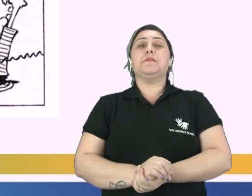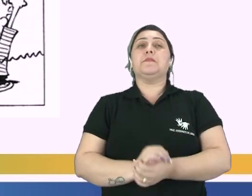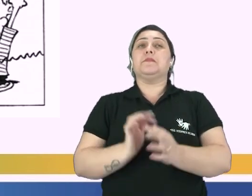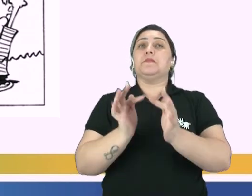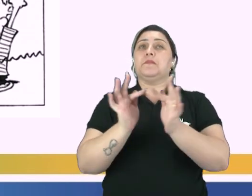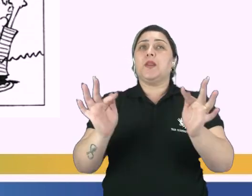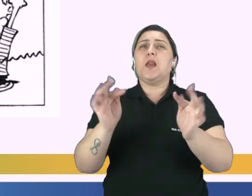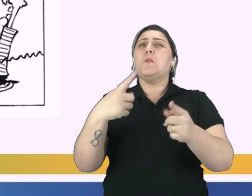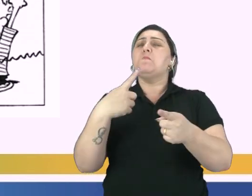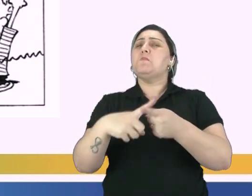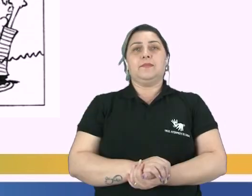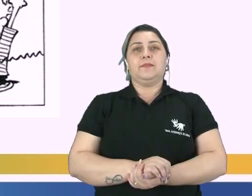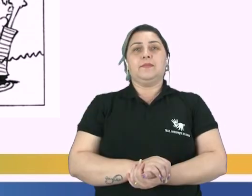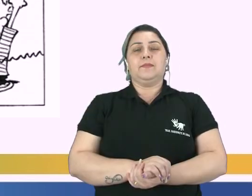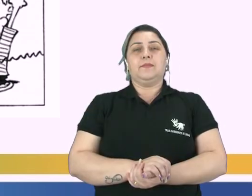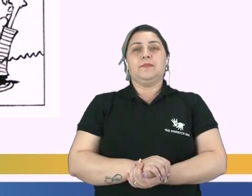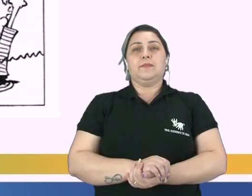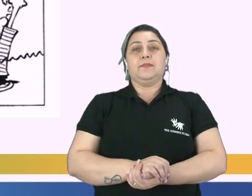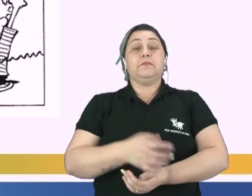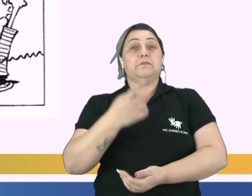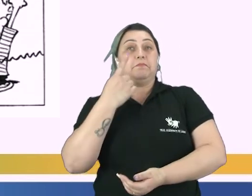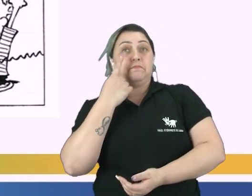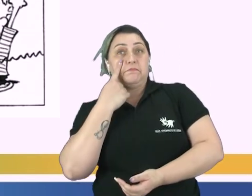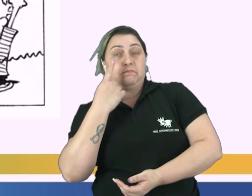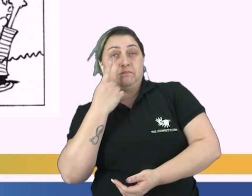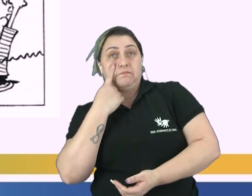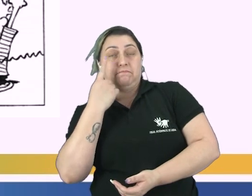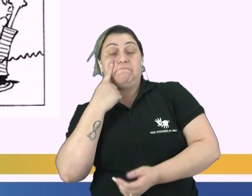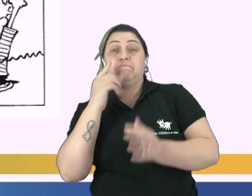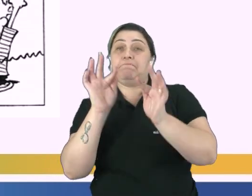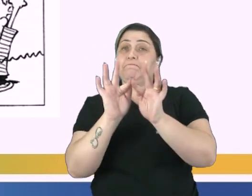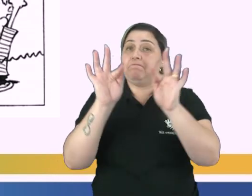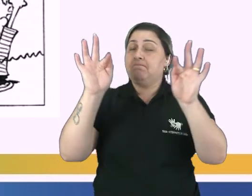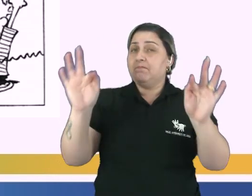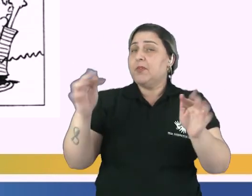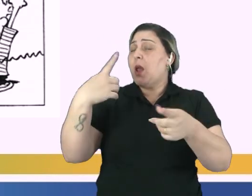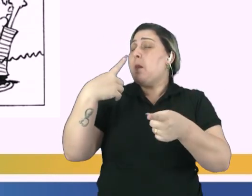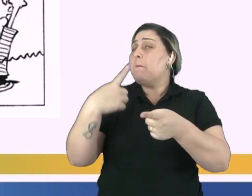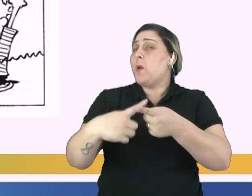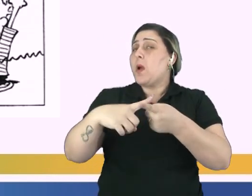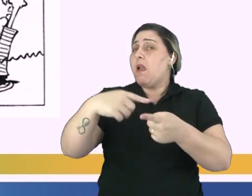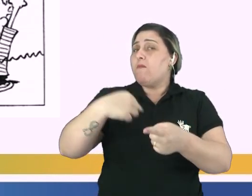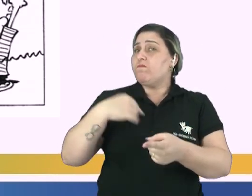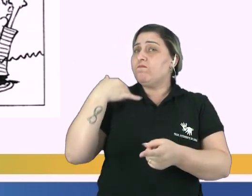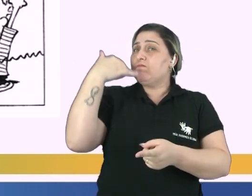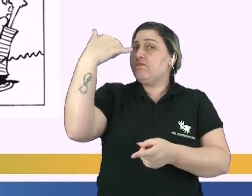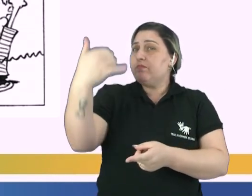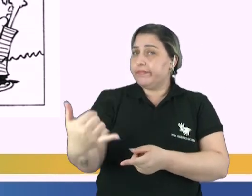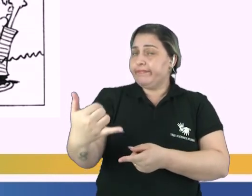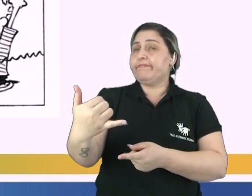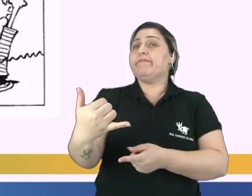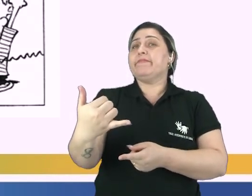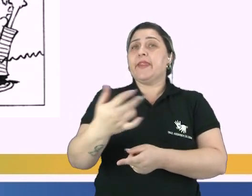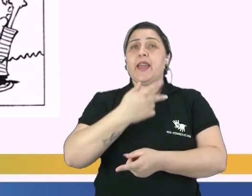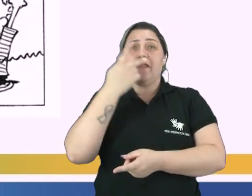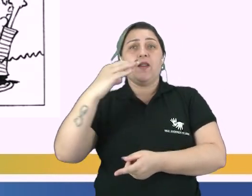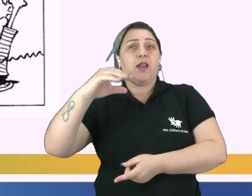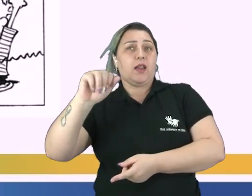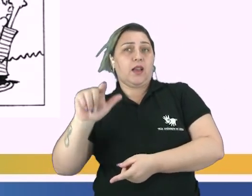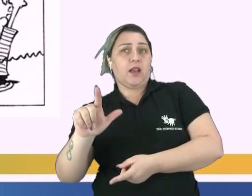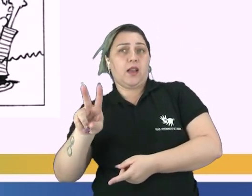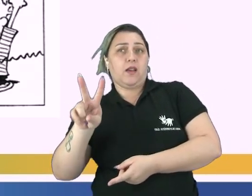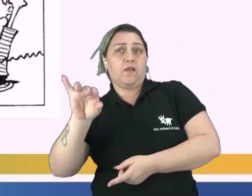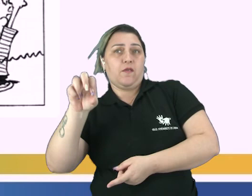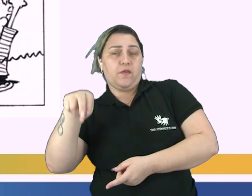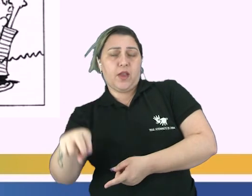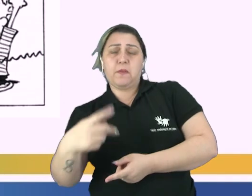e por que eu ligaria? Vejam, gente, que na frase e por que eu ligaria, né, é a fala do Calvin.